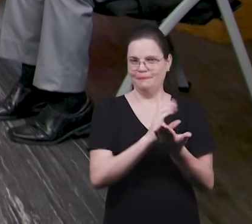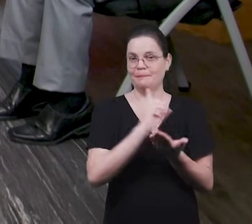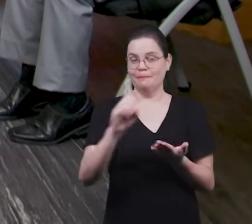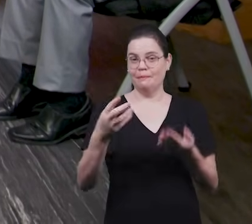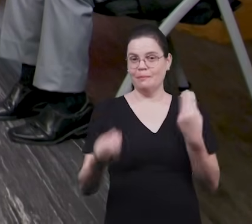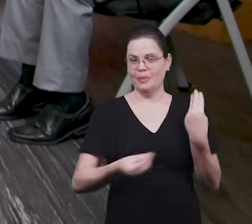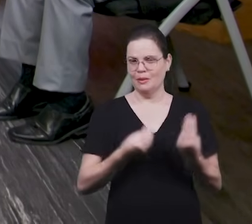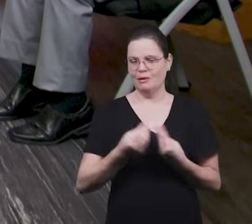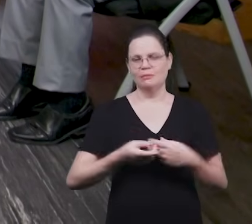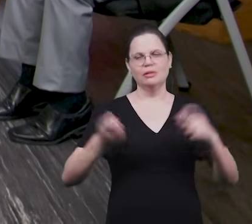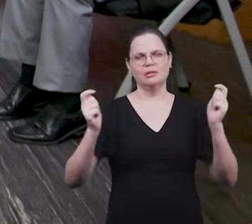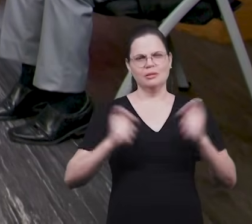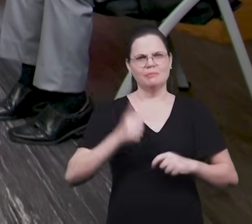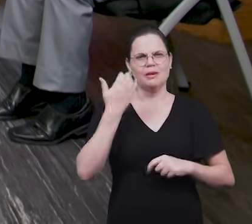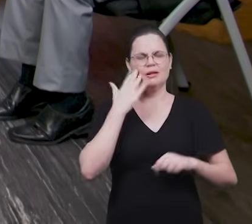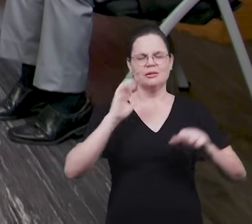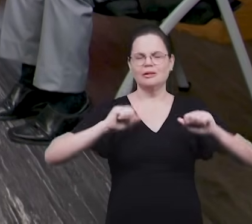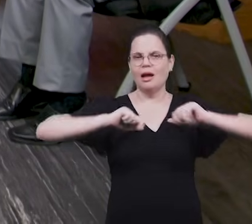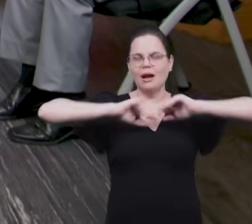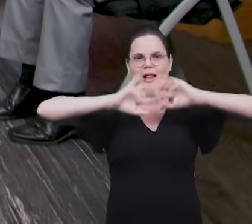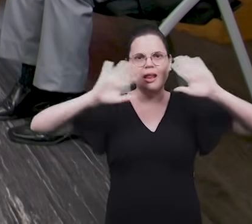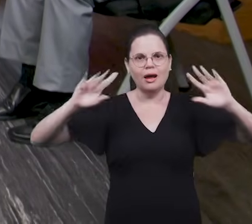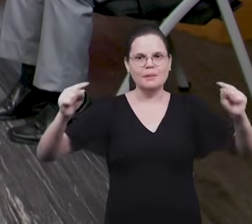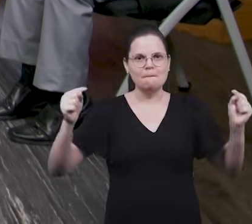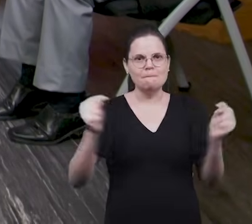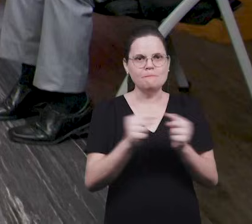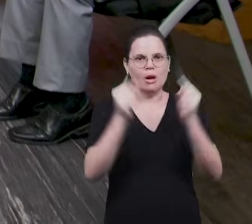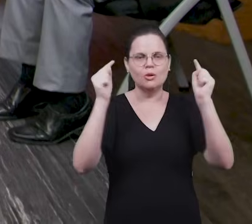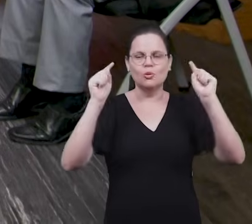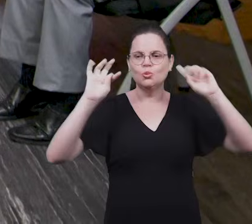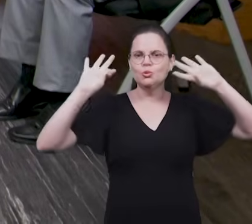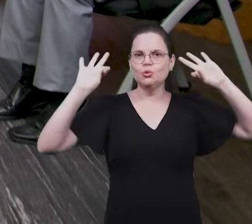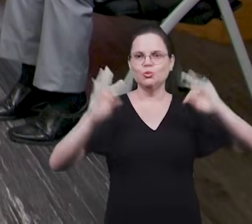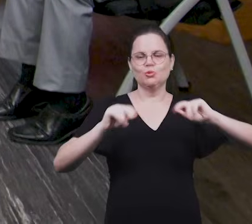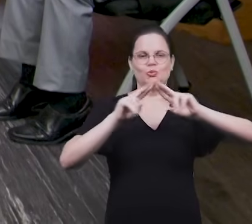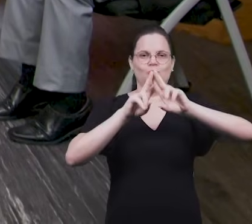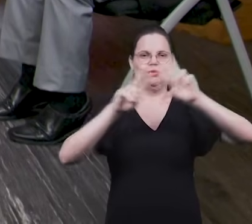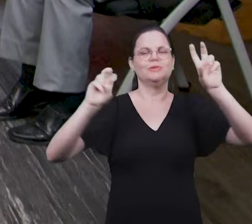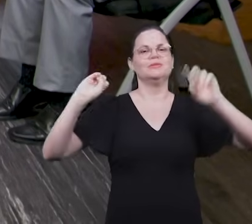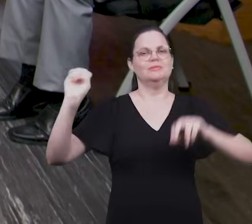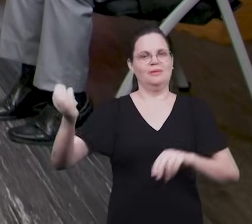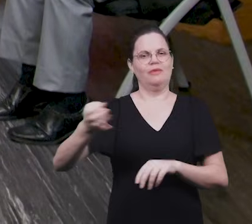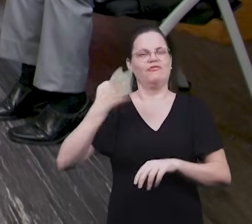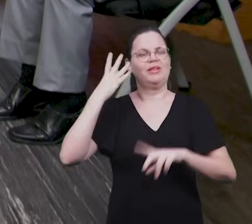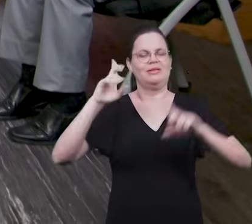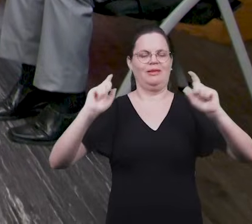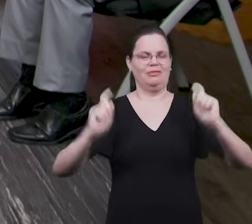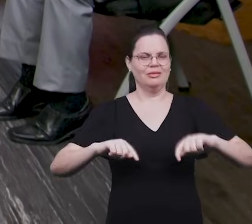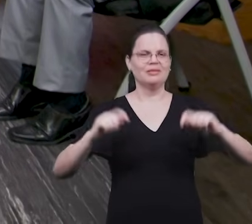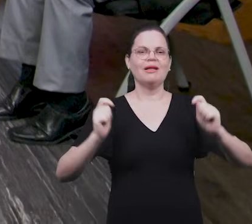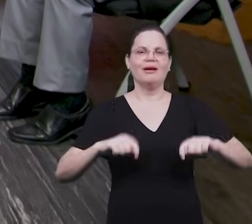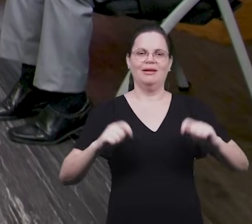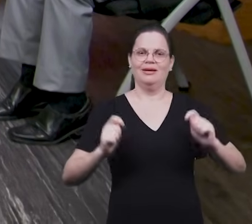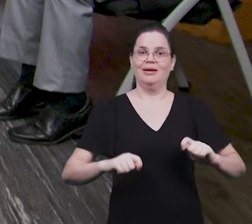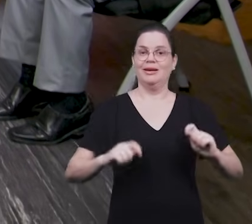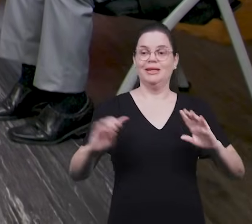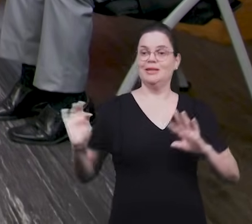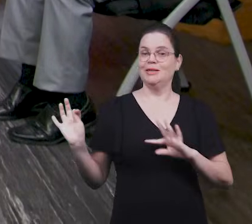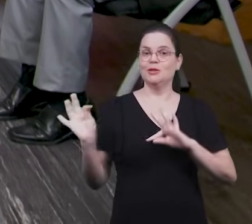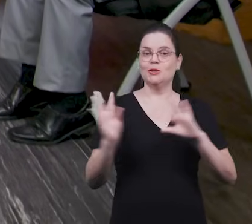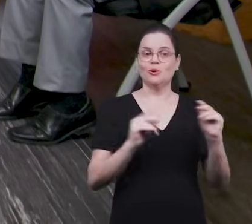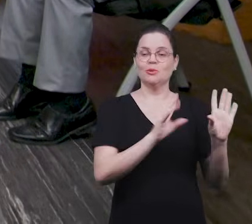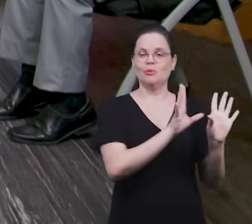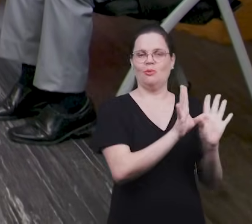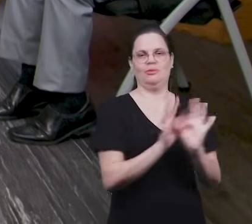como ela é absolutamente coerente sob o ponto de vista da revelação profética em todo o